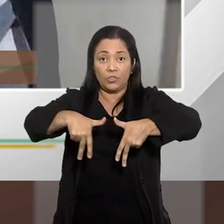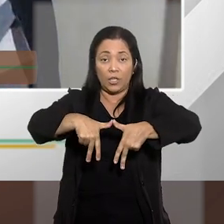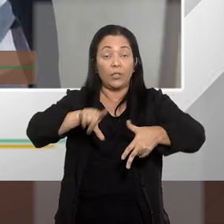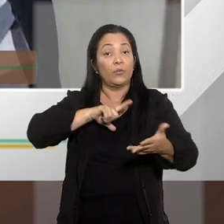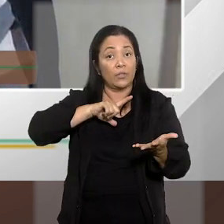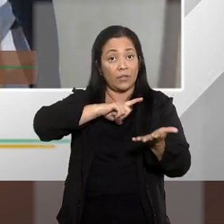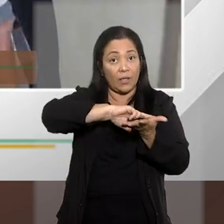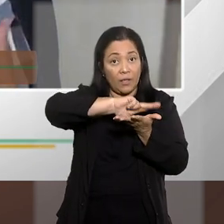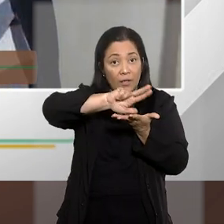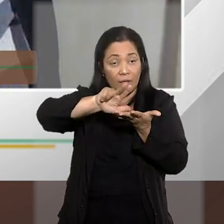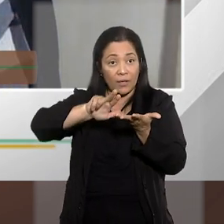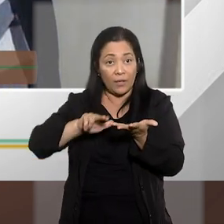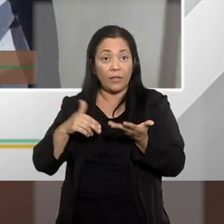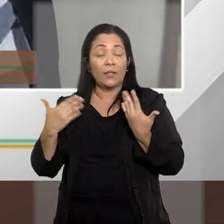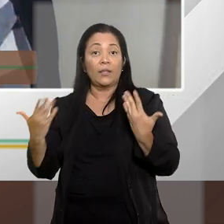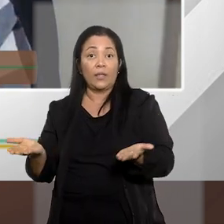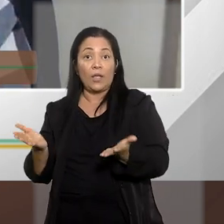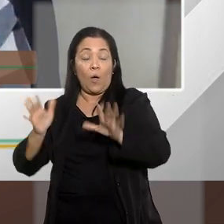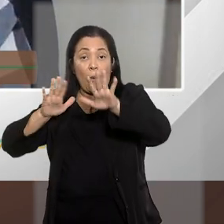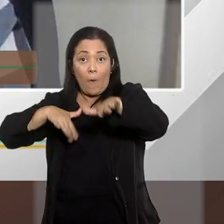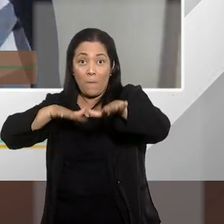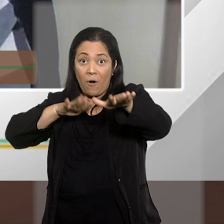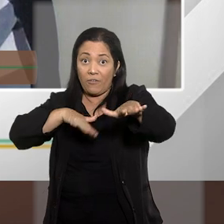como o movimento sempre absorve,